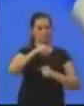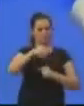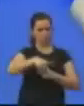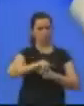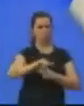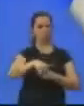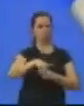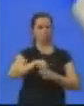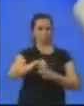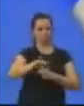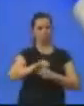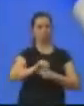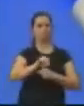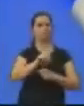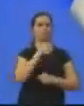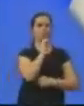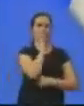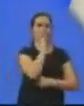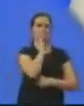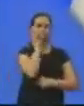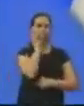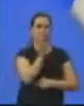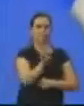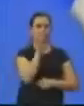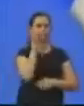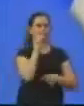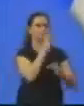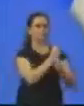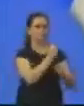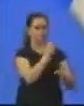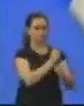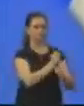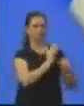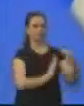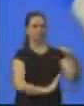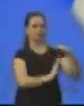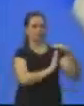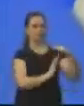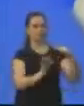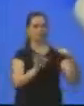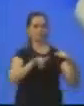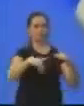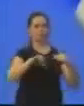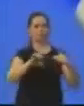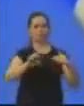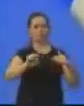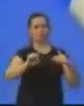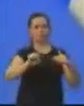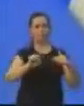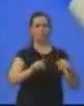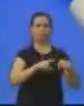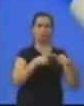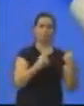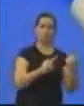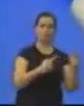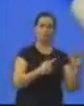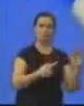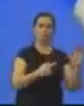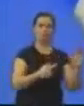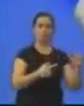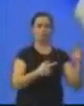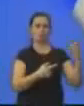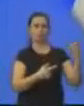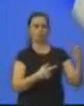Vamos ver alguns exemplos. Então vamos lá. Eu quero calcular o limite da função. Bom, a minha função é